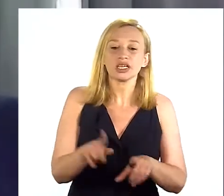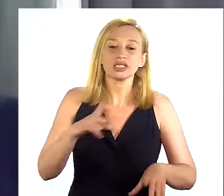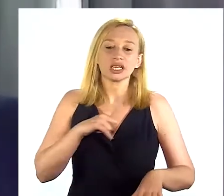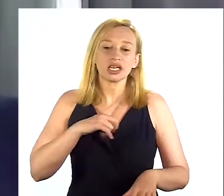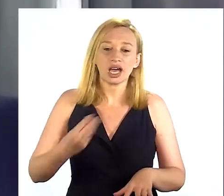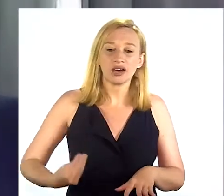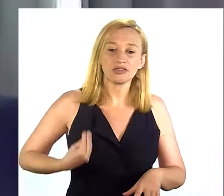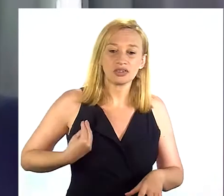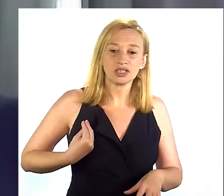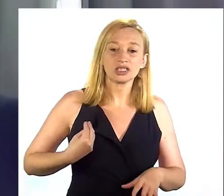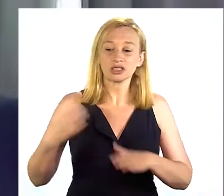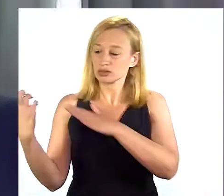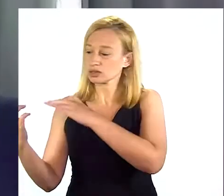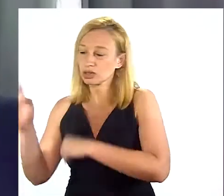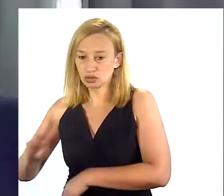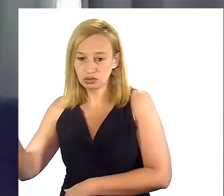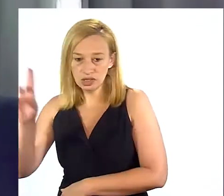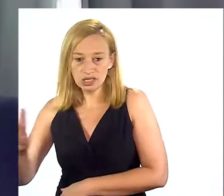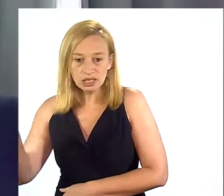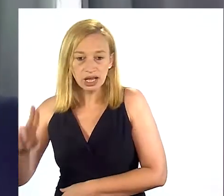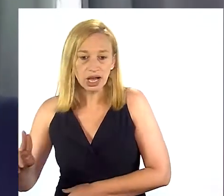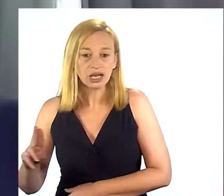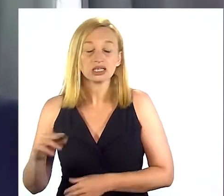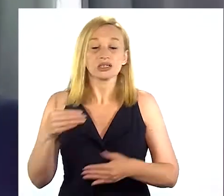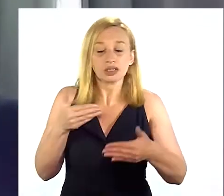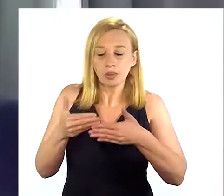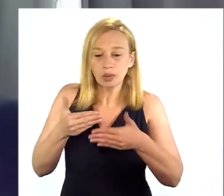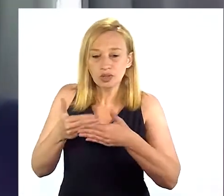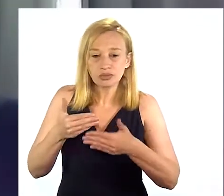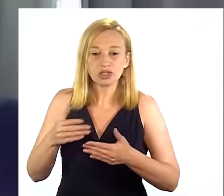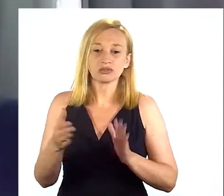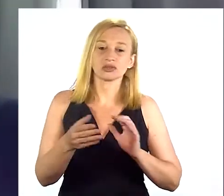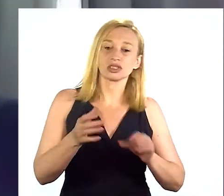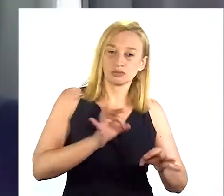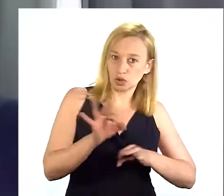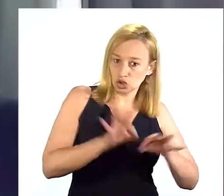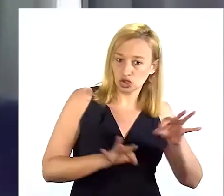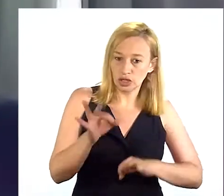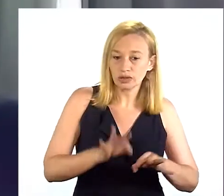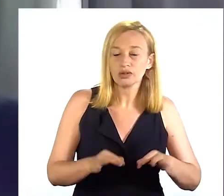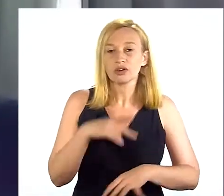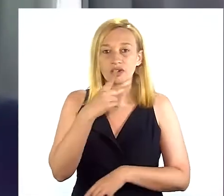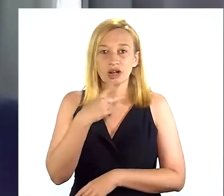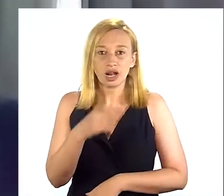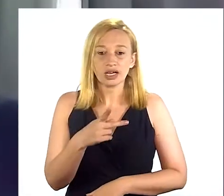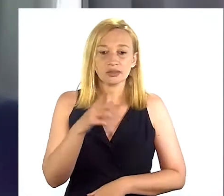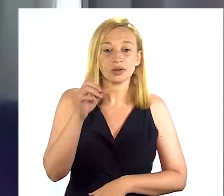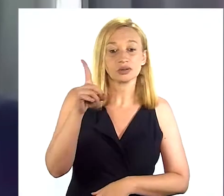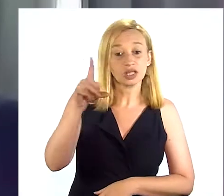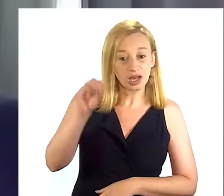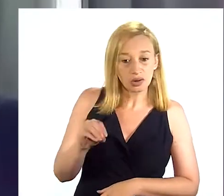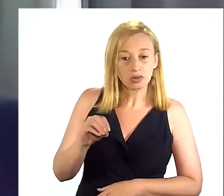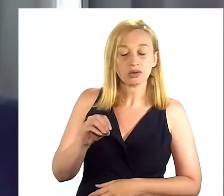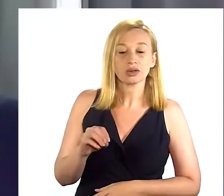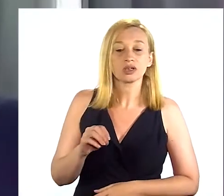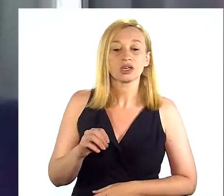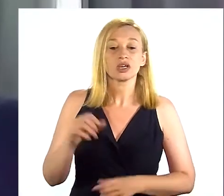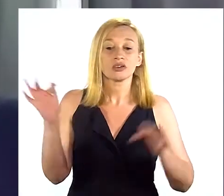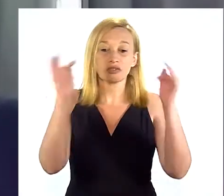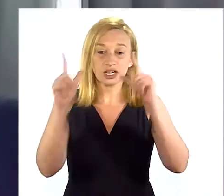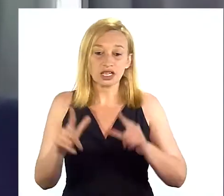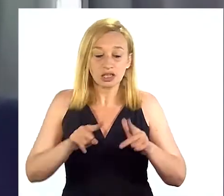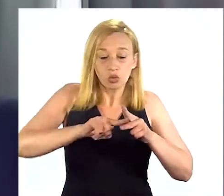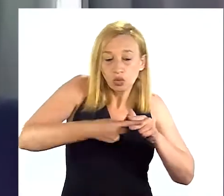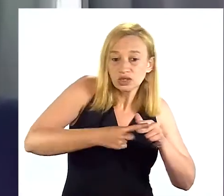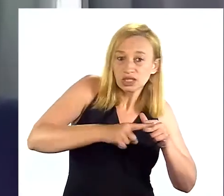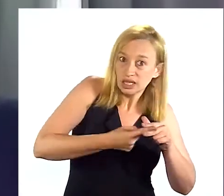tem também a presença das universidades, que estão se aproximando desse projeto. Então, como foi colocado pelo Delmo, e ele